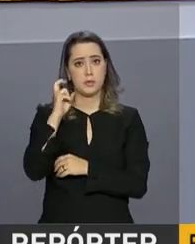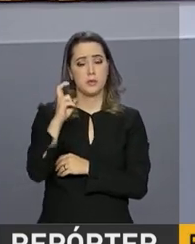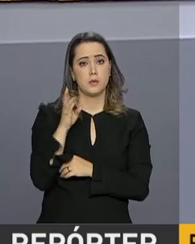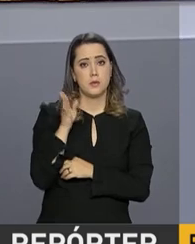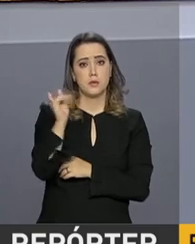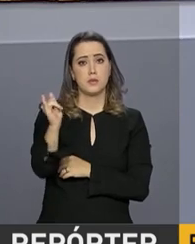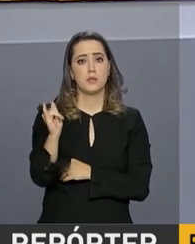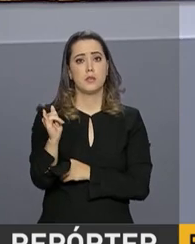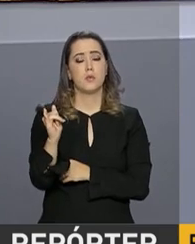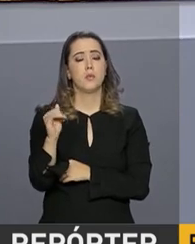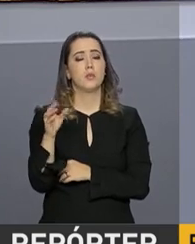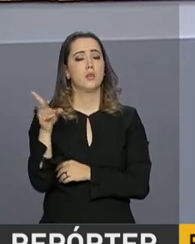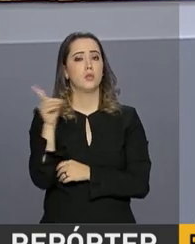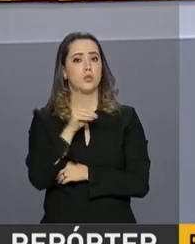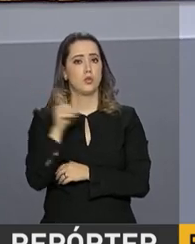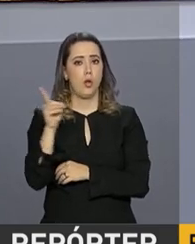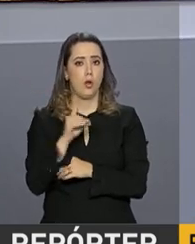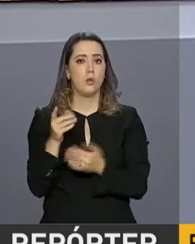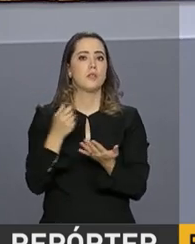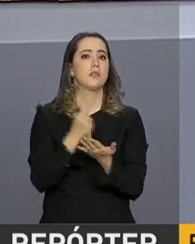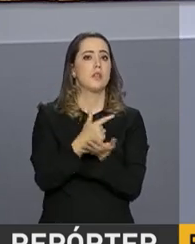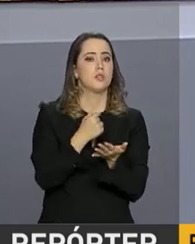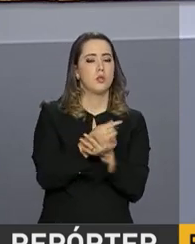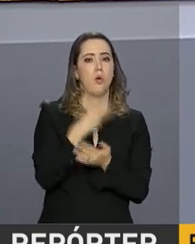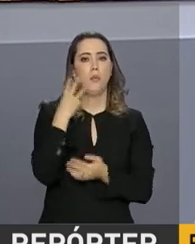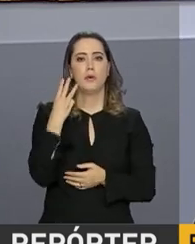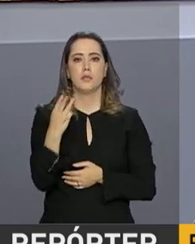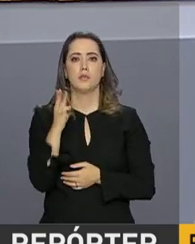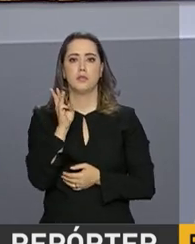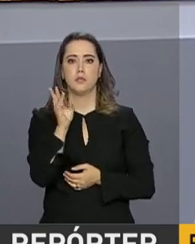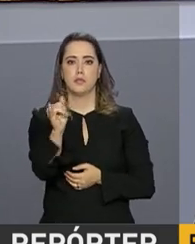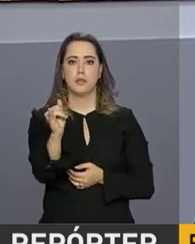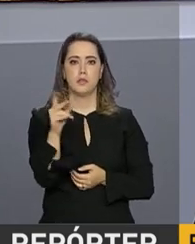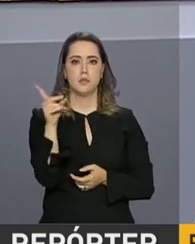US$ 5,2 bilhões e as importações ficaram em